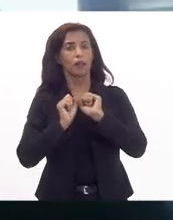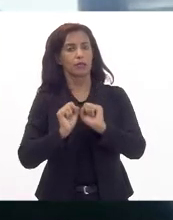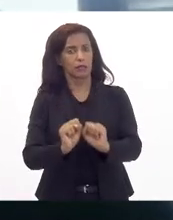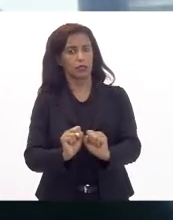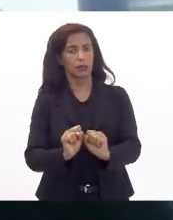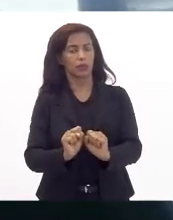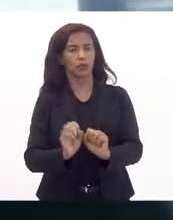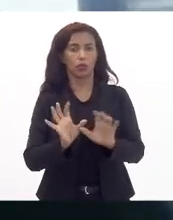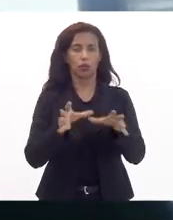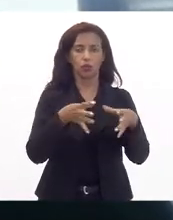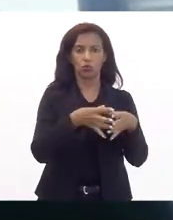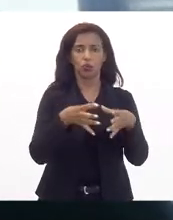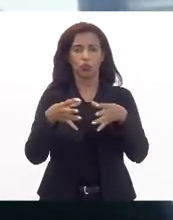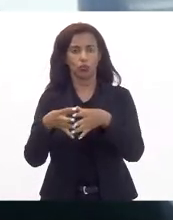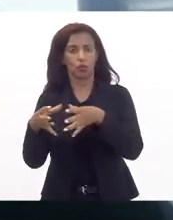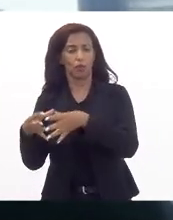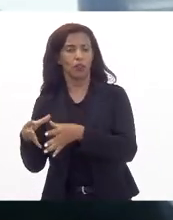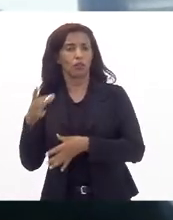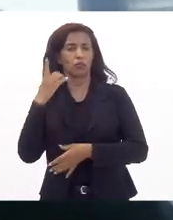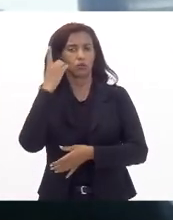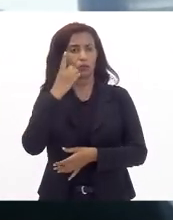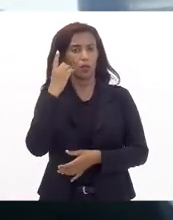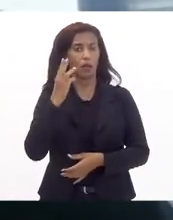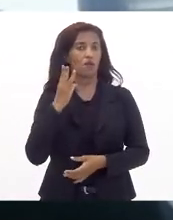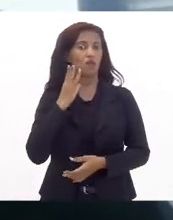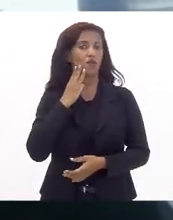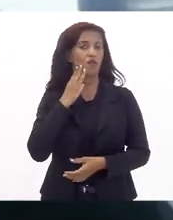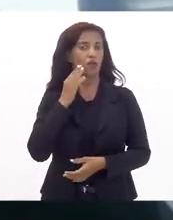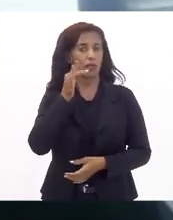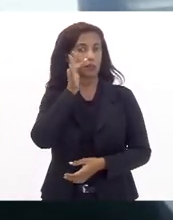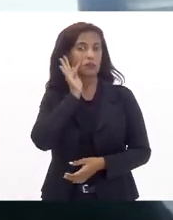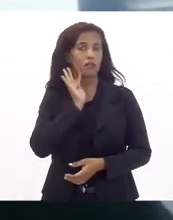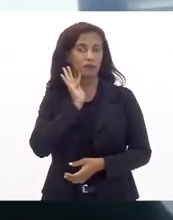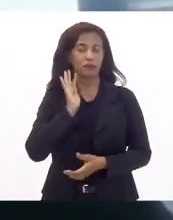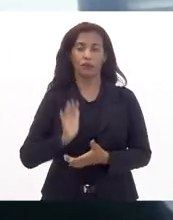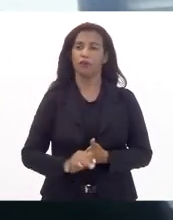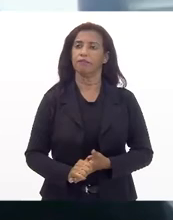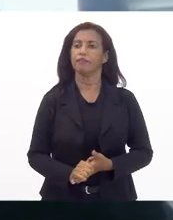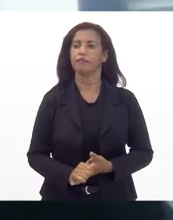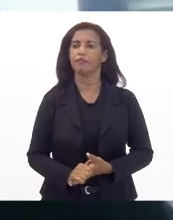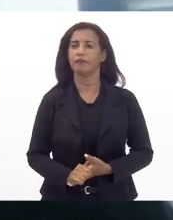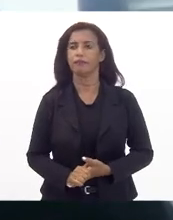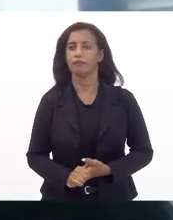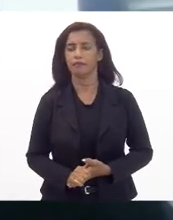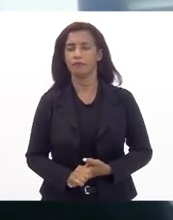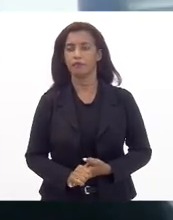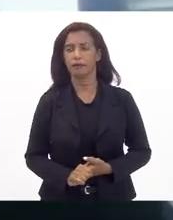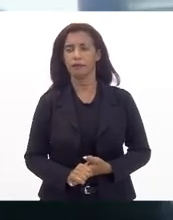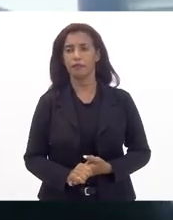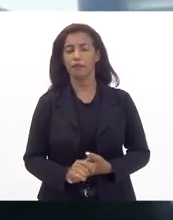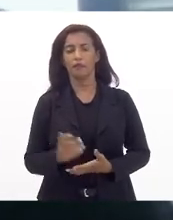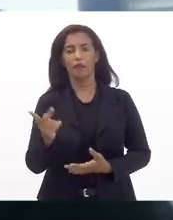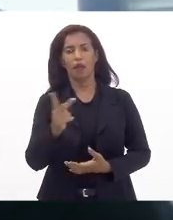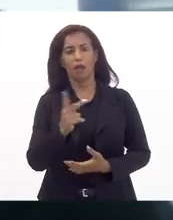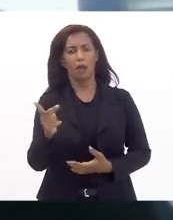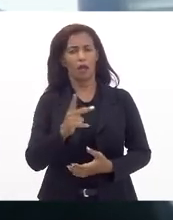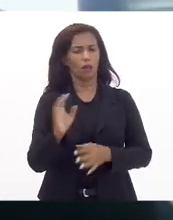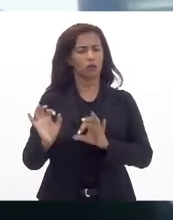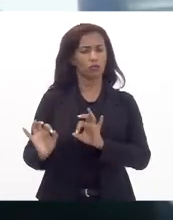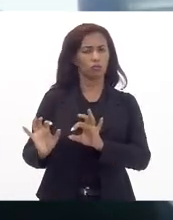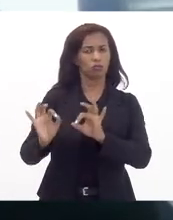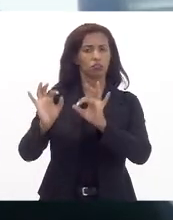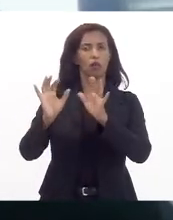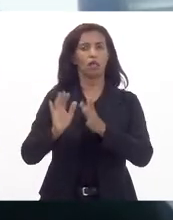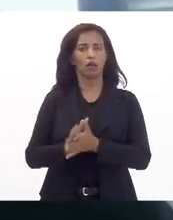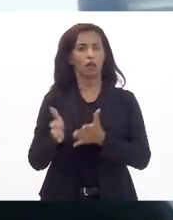dos gabinetes dos deputados waldeck serafini são ambos especializados